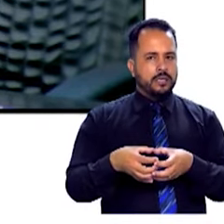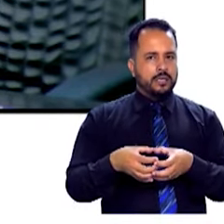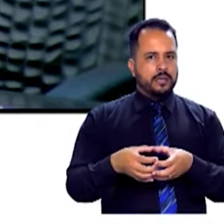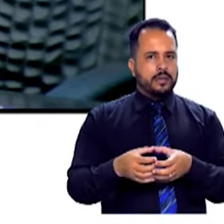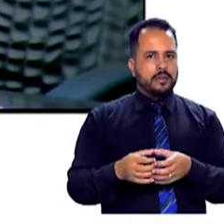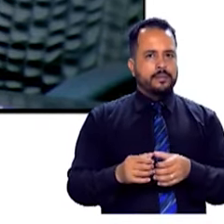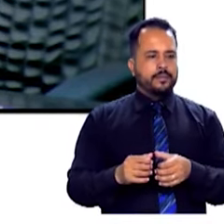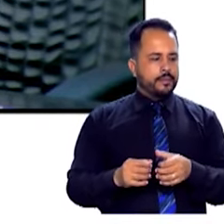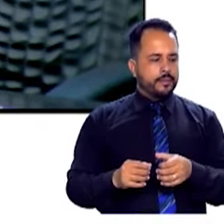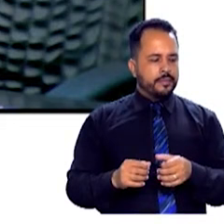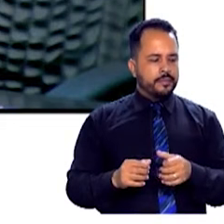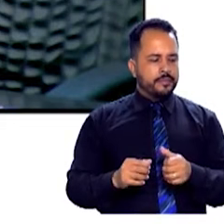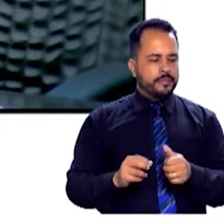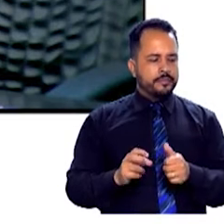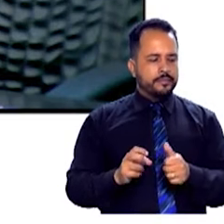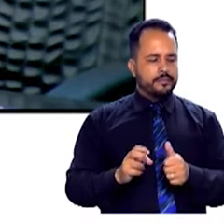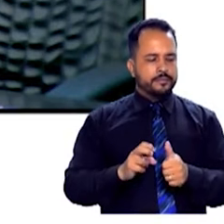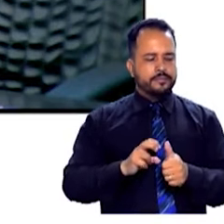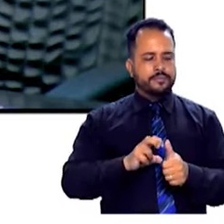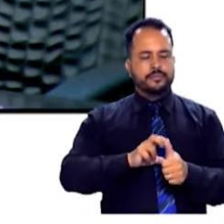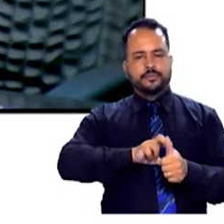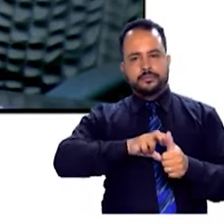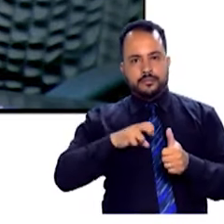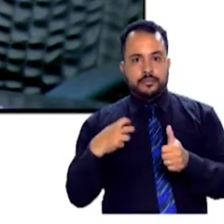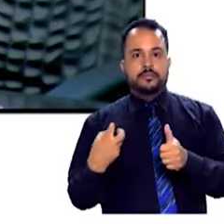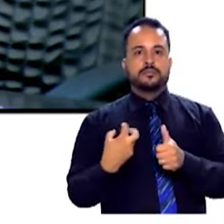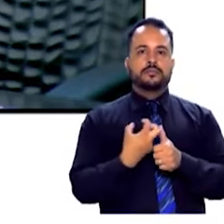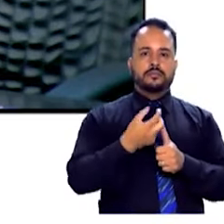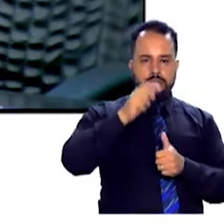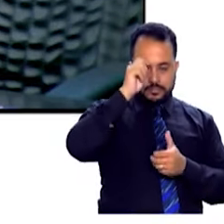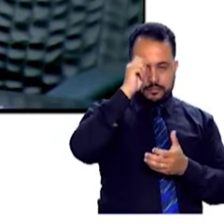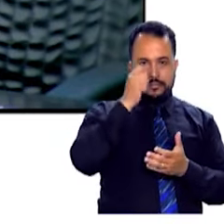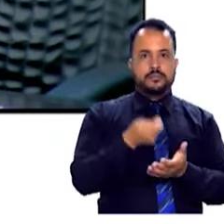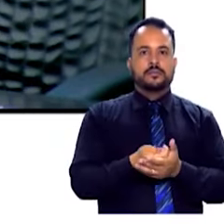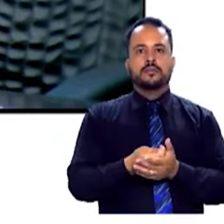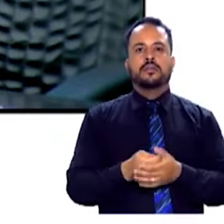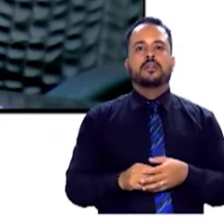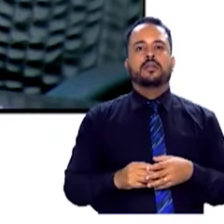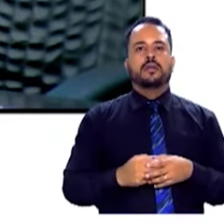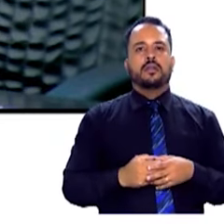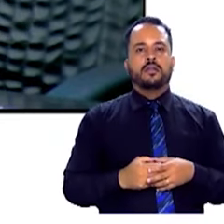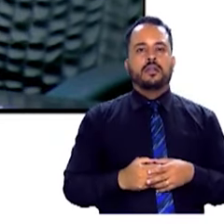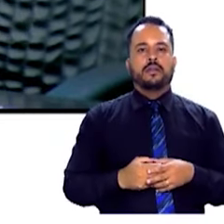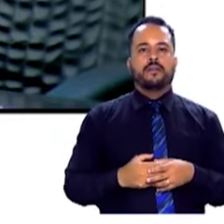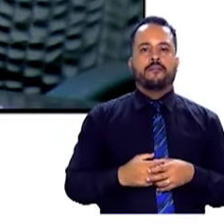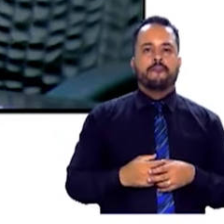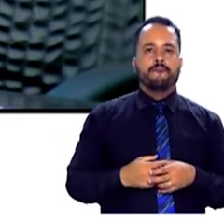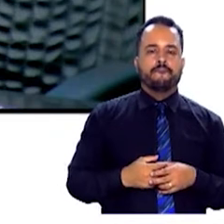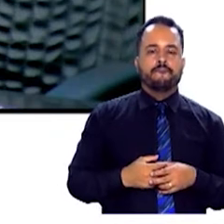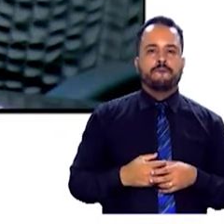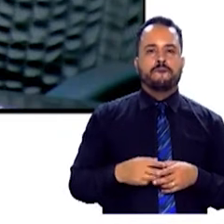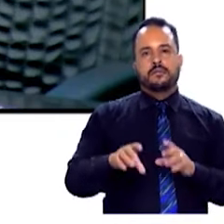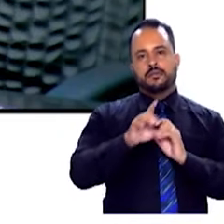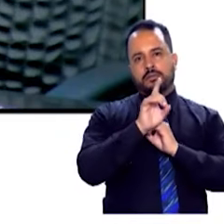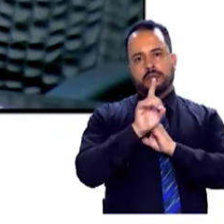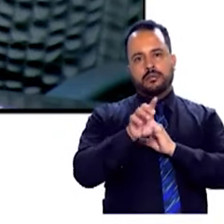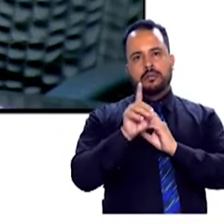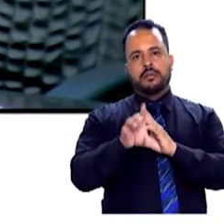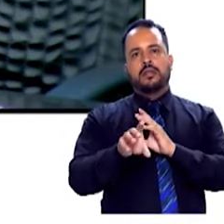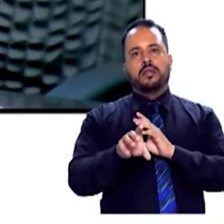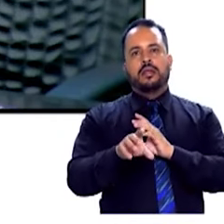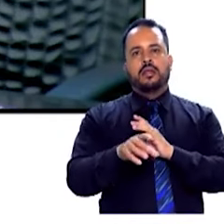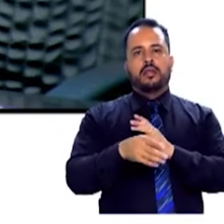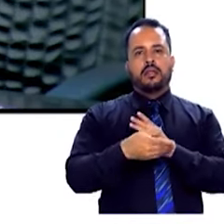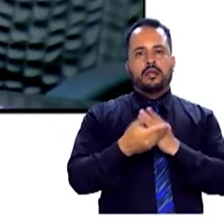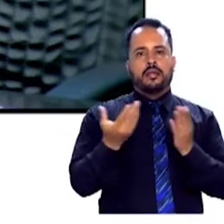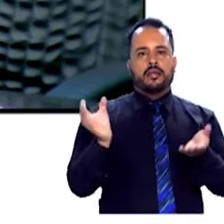eh recursos por falta de repercussão geral isso gerou uma uma perplexidade né Por parte da doutrina eh porque num contexto em